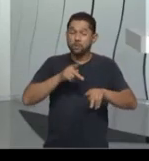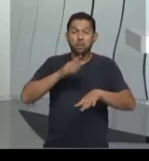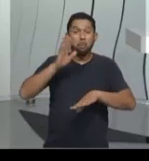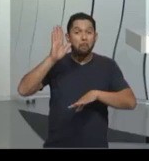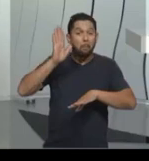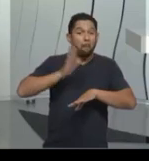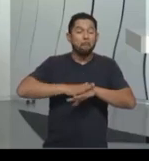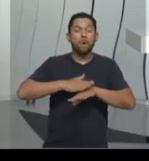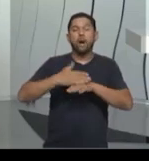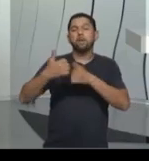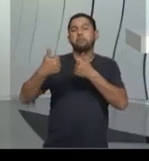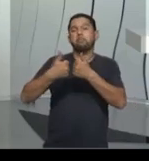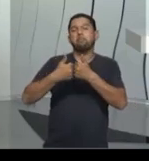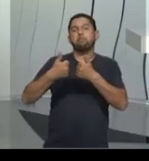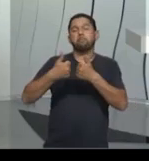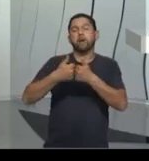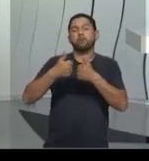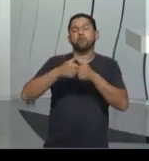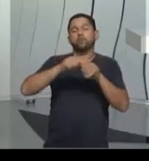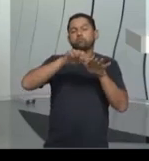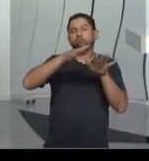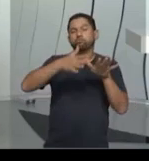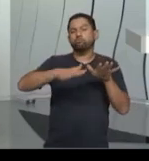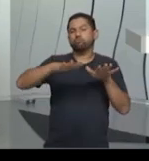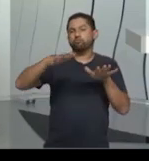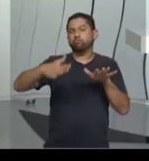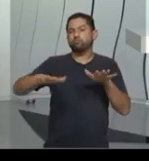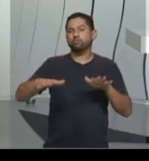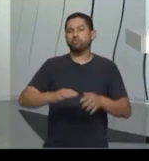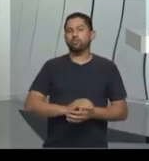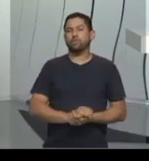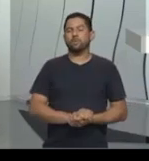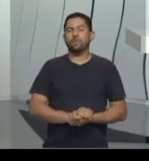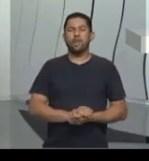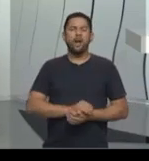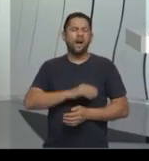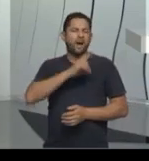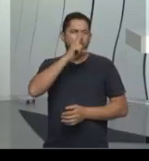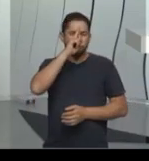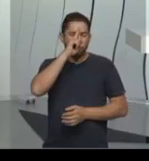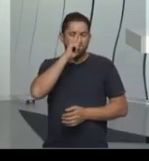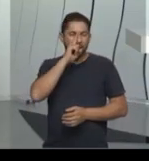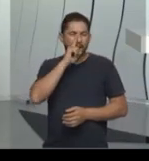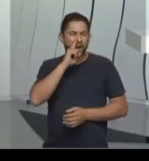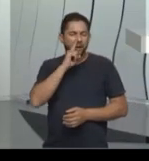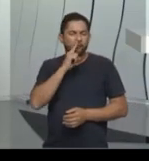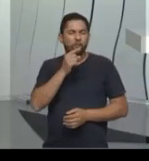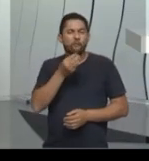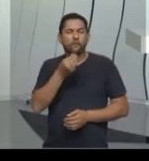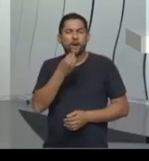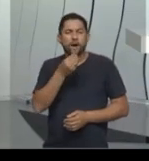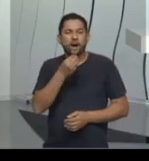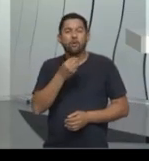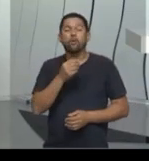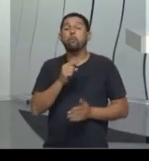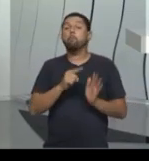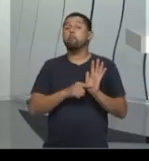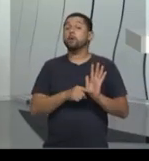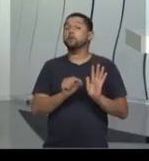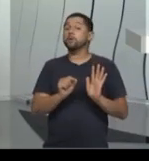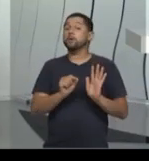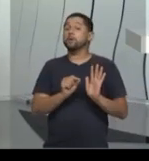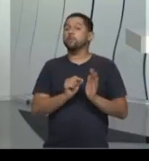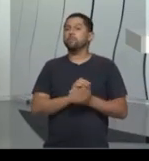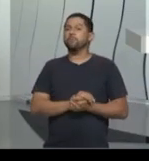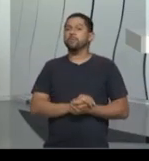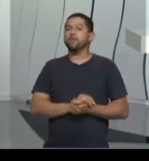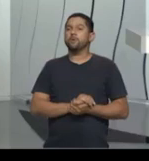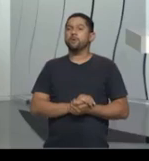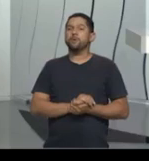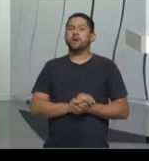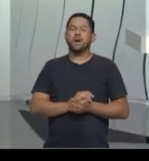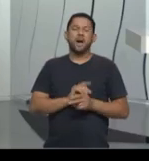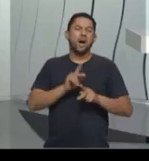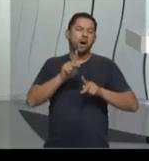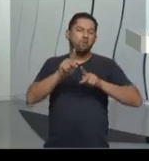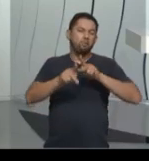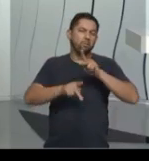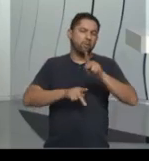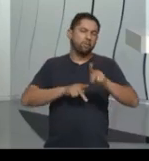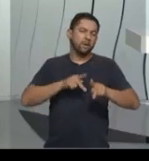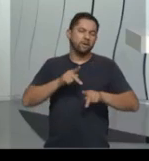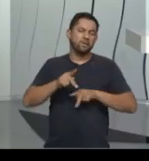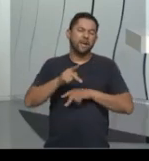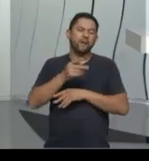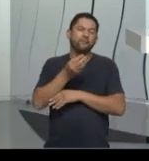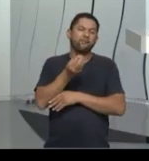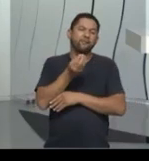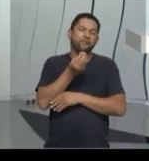nessas regiões. E nas áreas amarelas e mais claras, significa o quê? Que essa população, quer dizer, está muito...